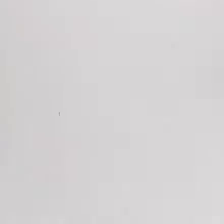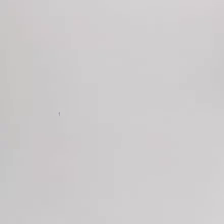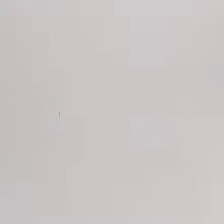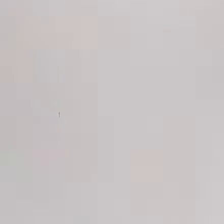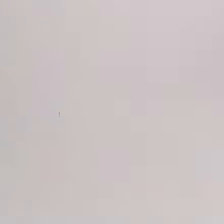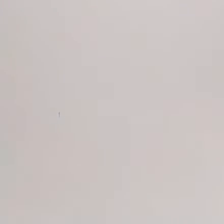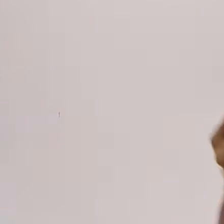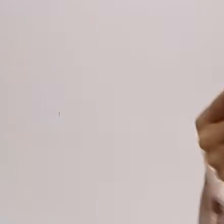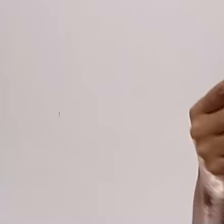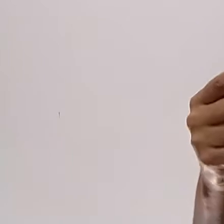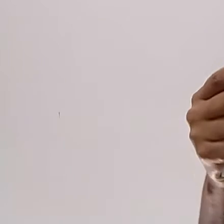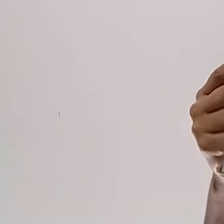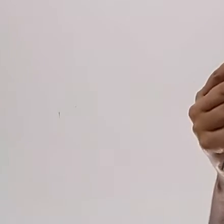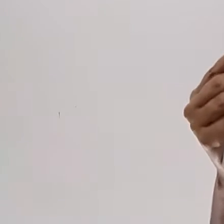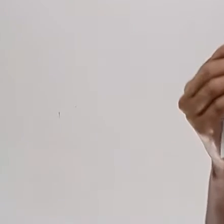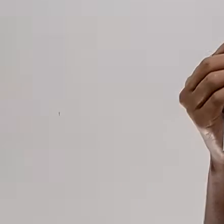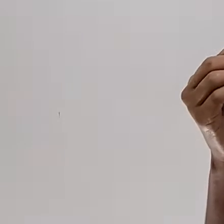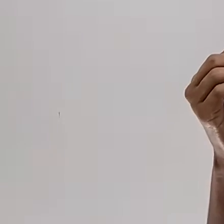longe.